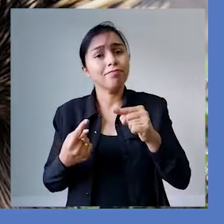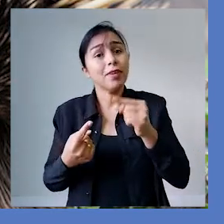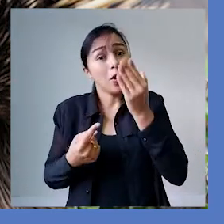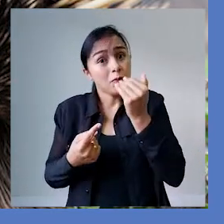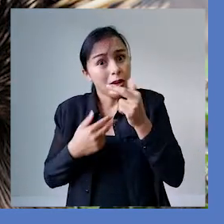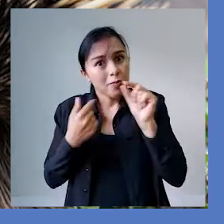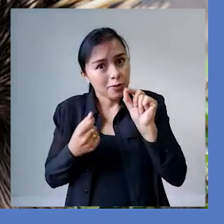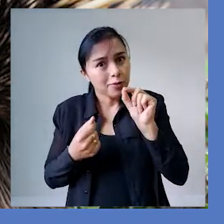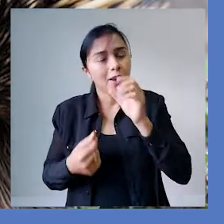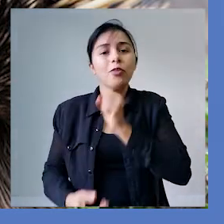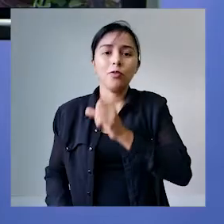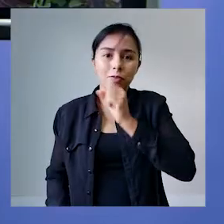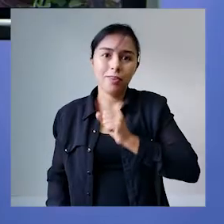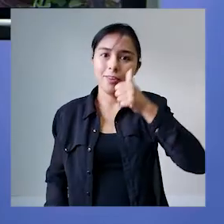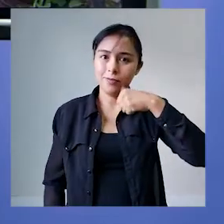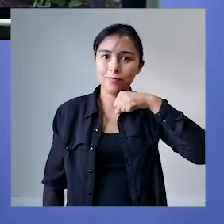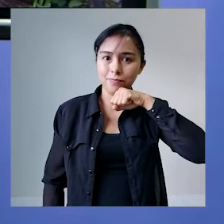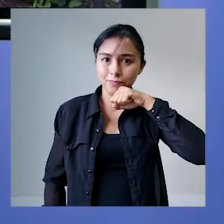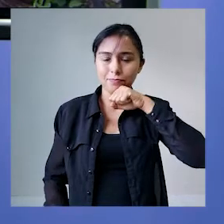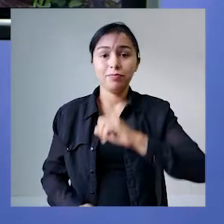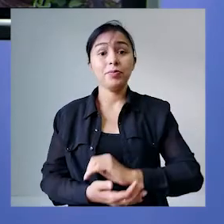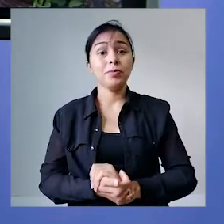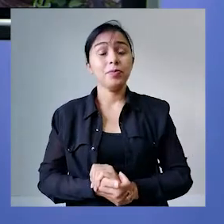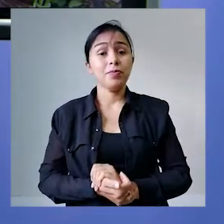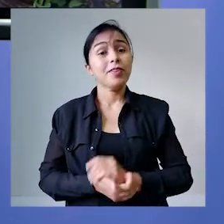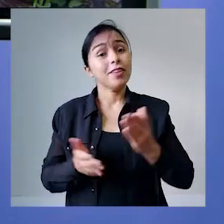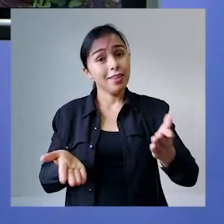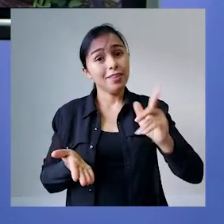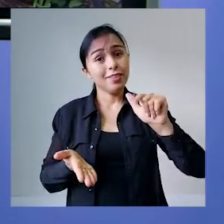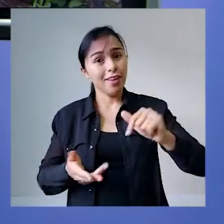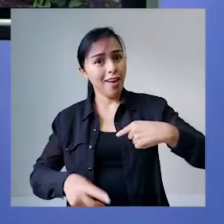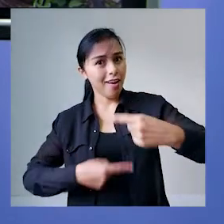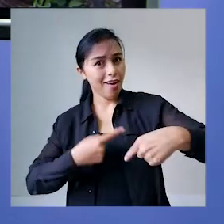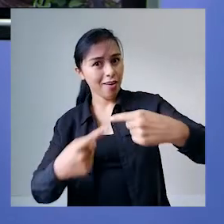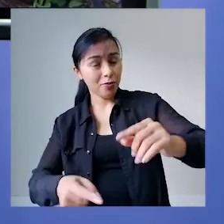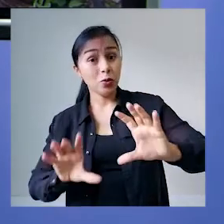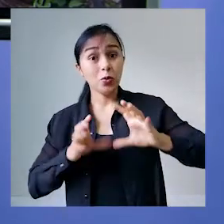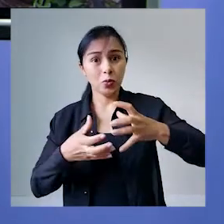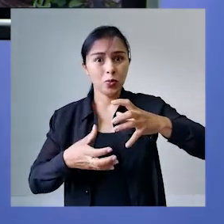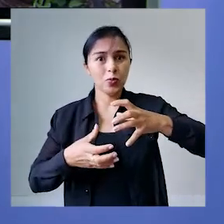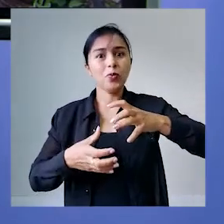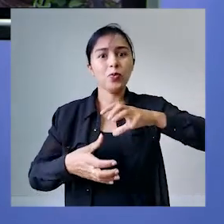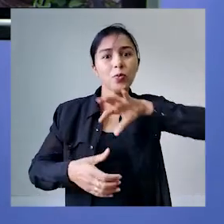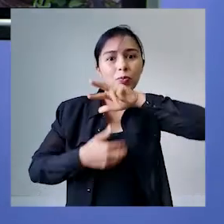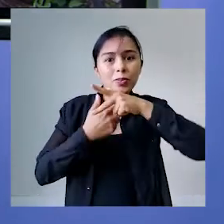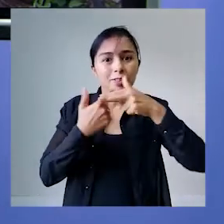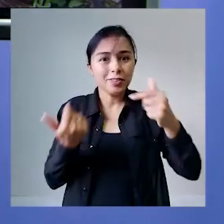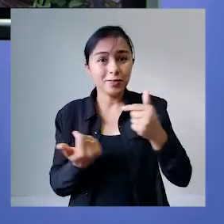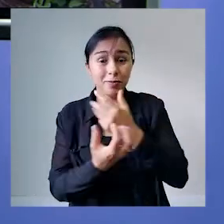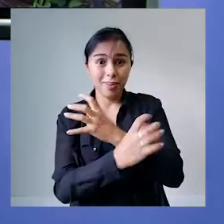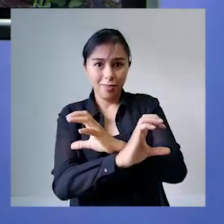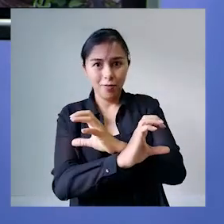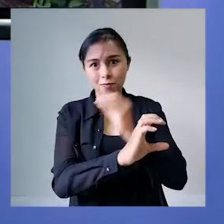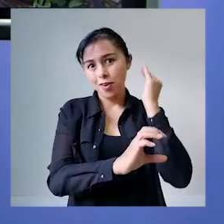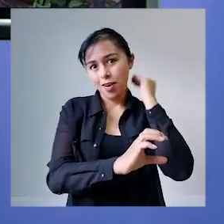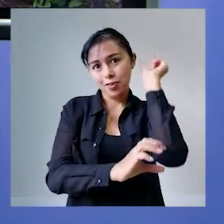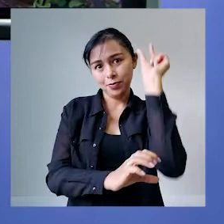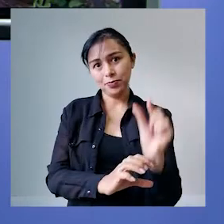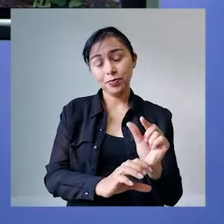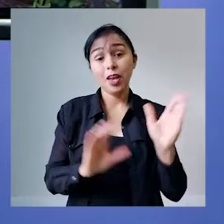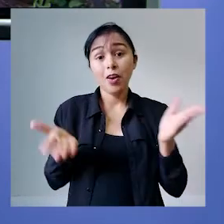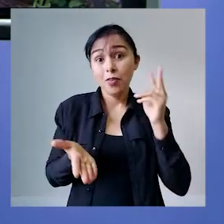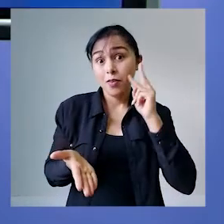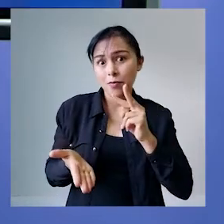do leite materno também. E essa foi a reprodução dos vertebrados. Vamos realizar alguns exercícios para entender melhor esse